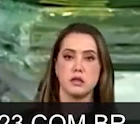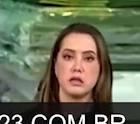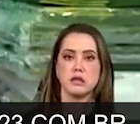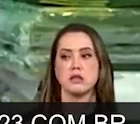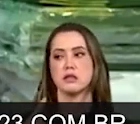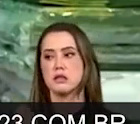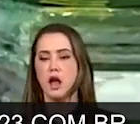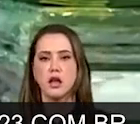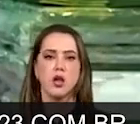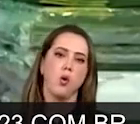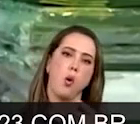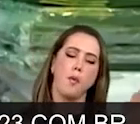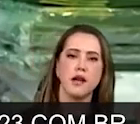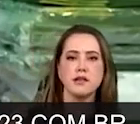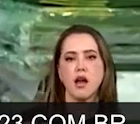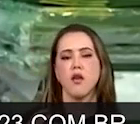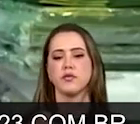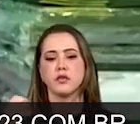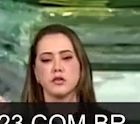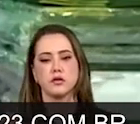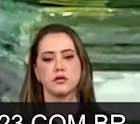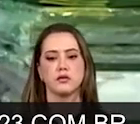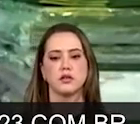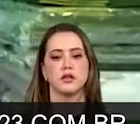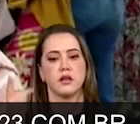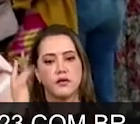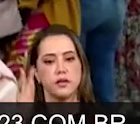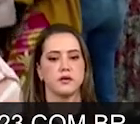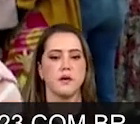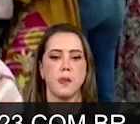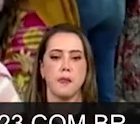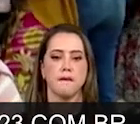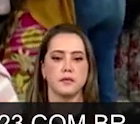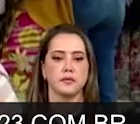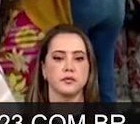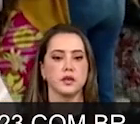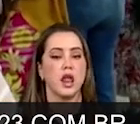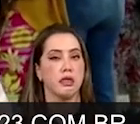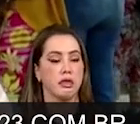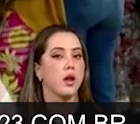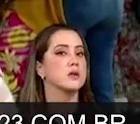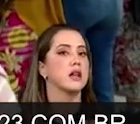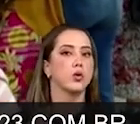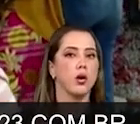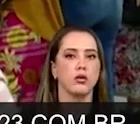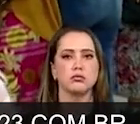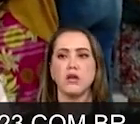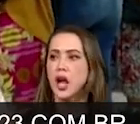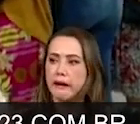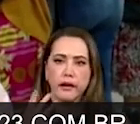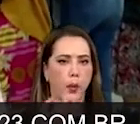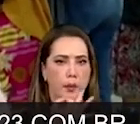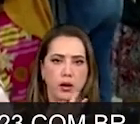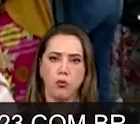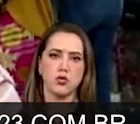se ausentar, ou passear, ou viajar, é mais fácil. O segredo é você entender que cada um tem a sua opinião e